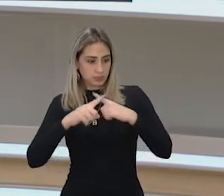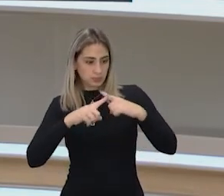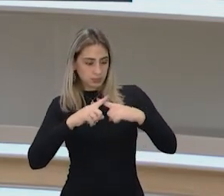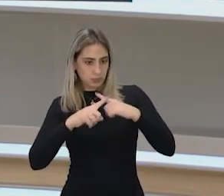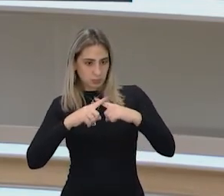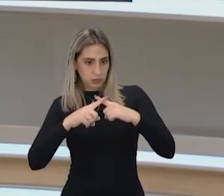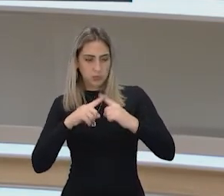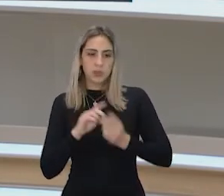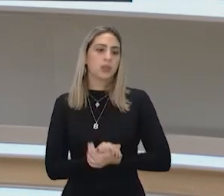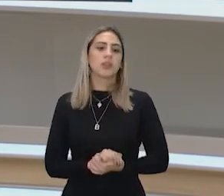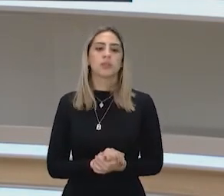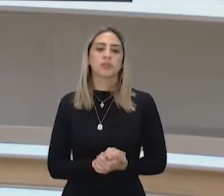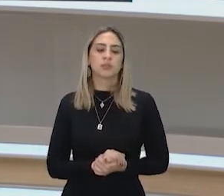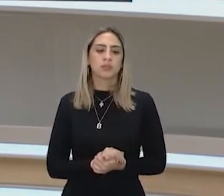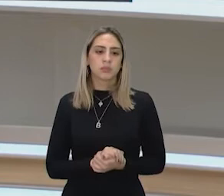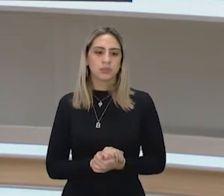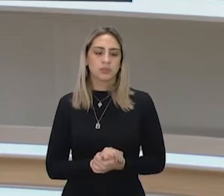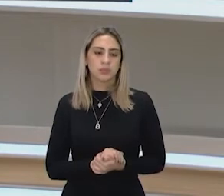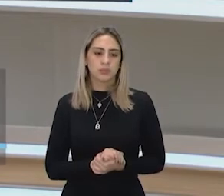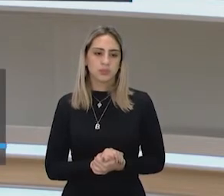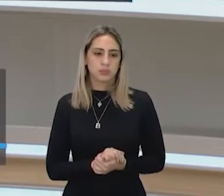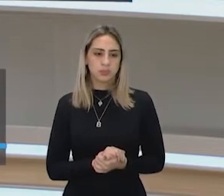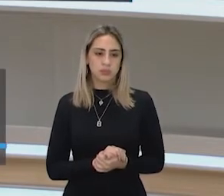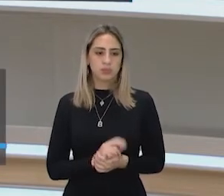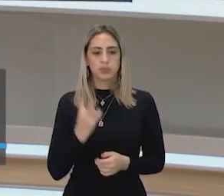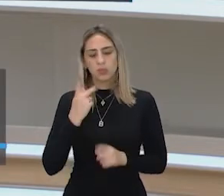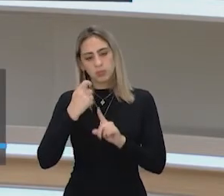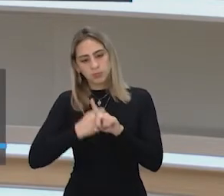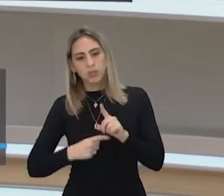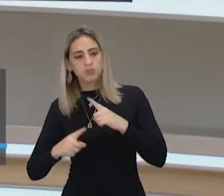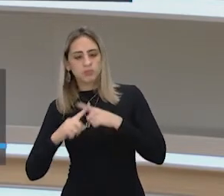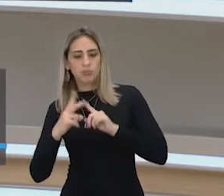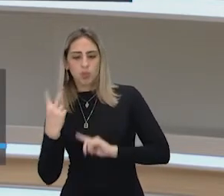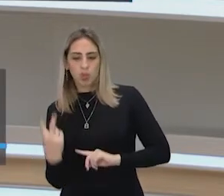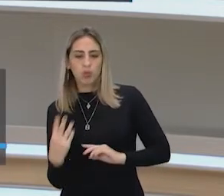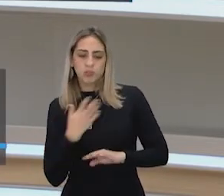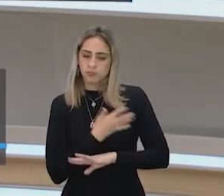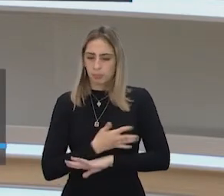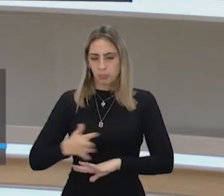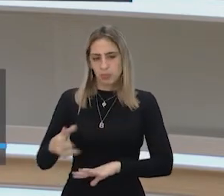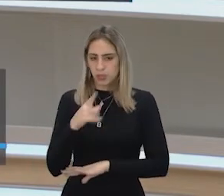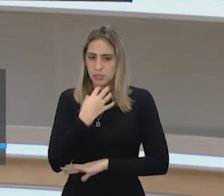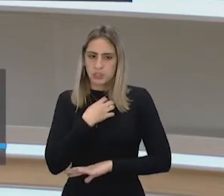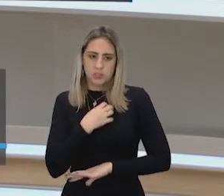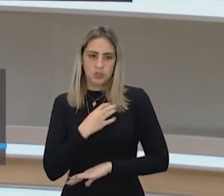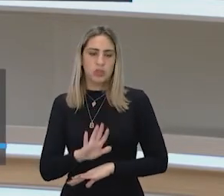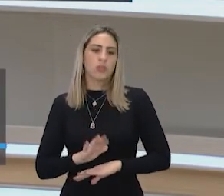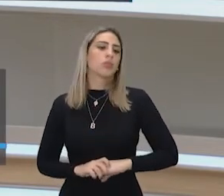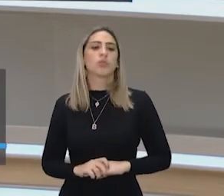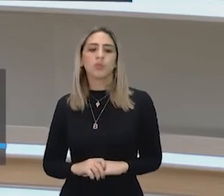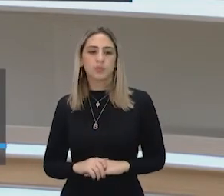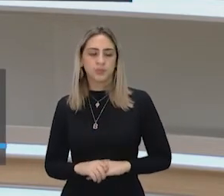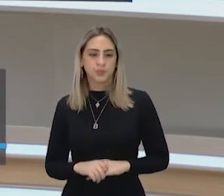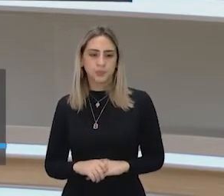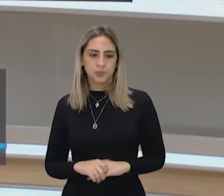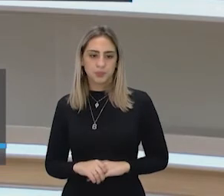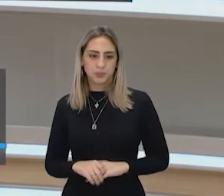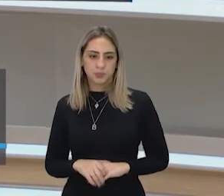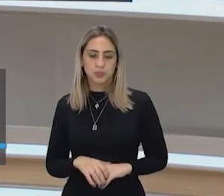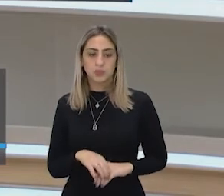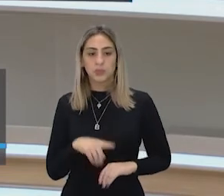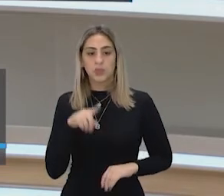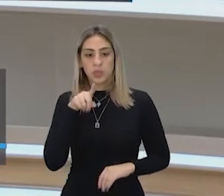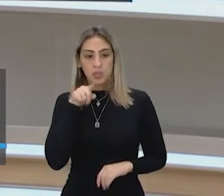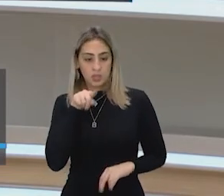por 1. Se for 2 meses, vai multiplicar a taxa por 2 e assim vai, tá certo? Neste caso, a gente vai chamar de